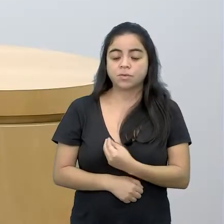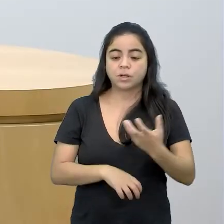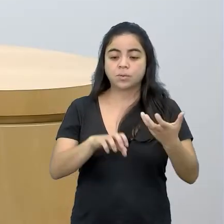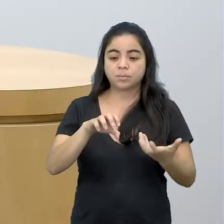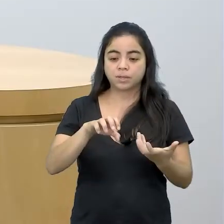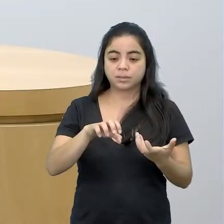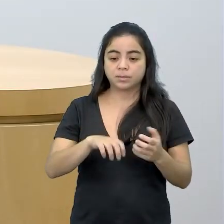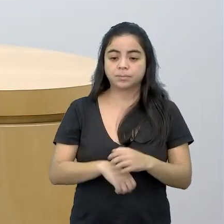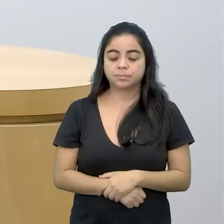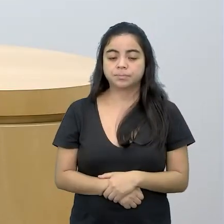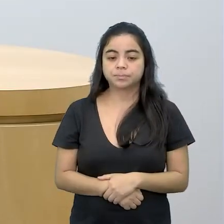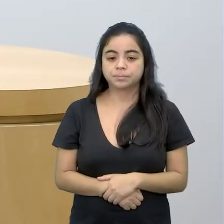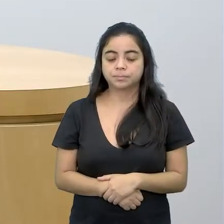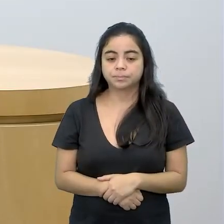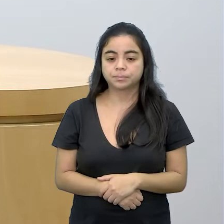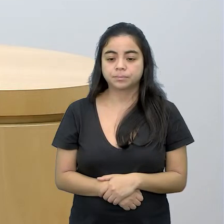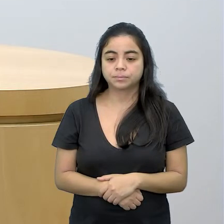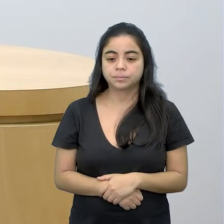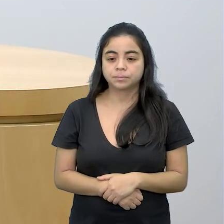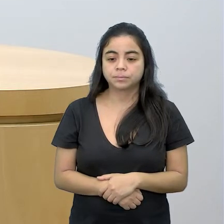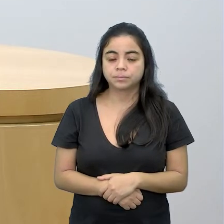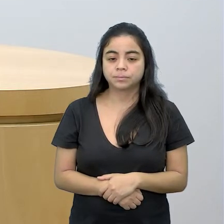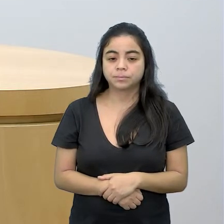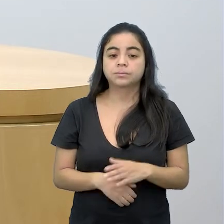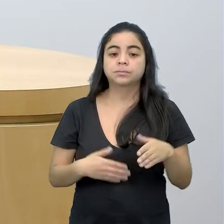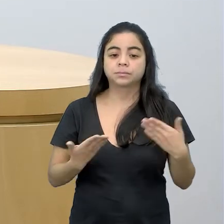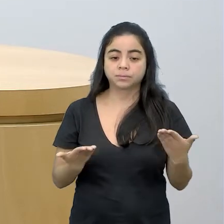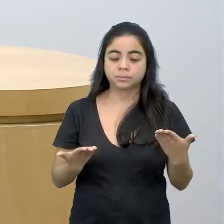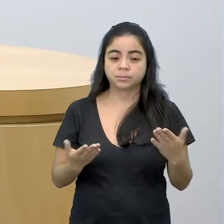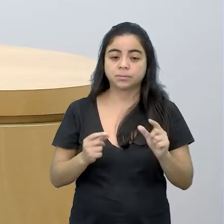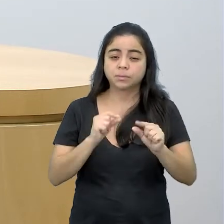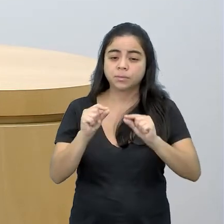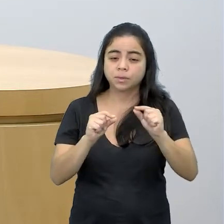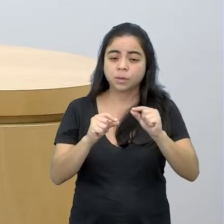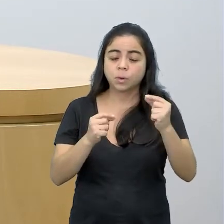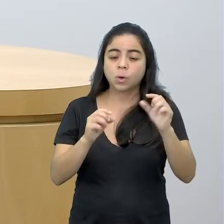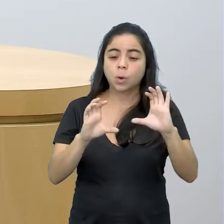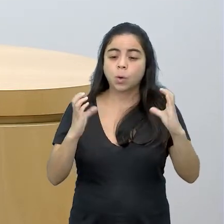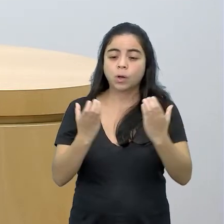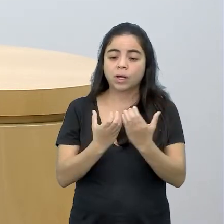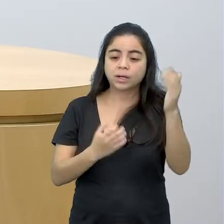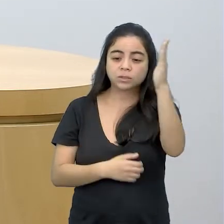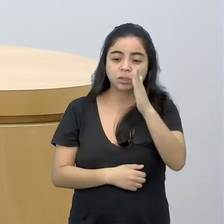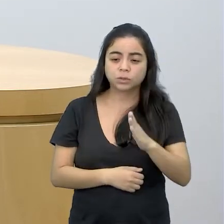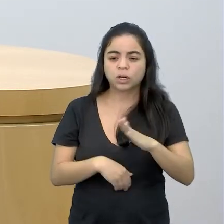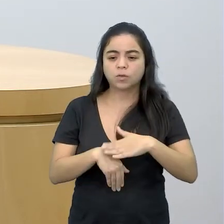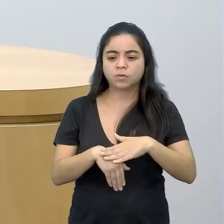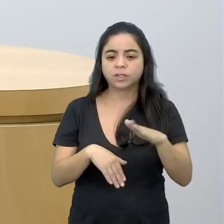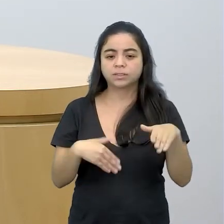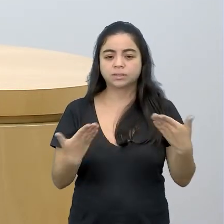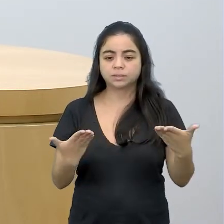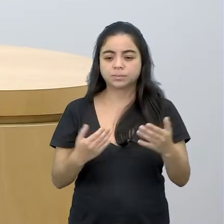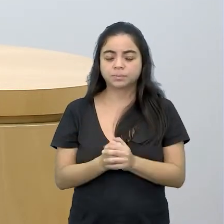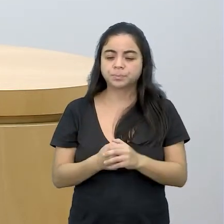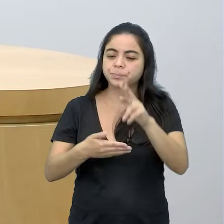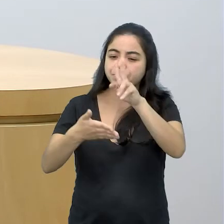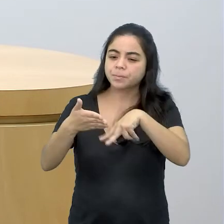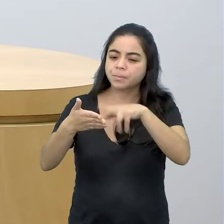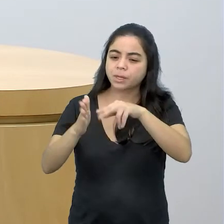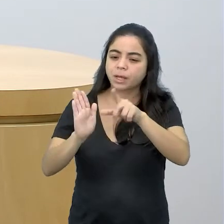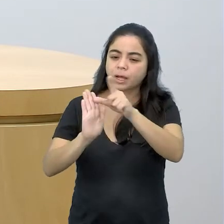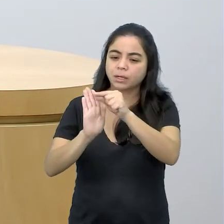certo? Bom, o que o Congresso Nacional faz? Né? A gente lê lá no